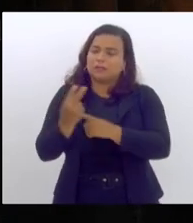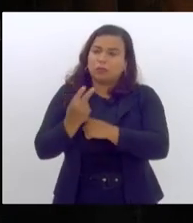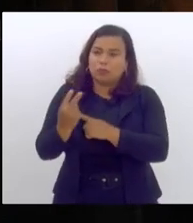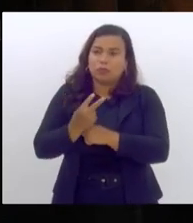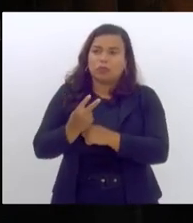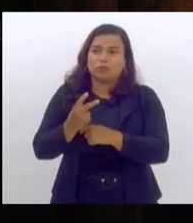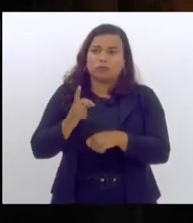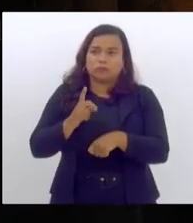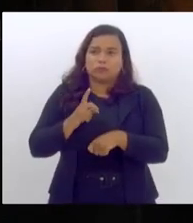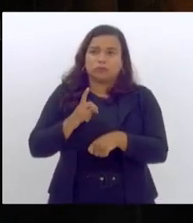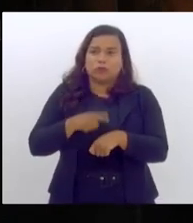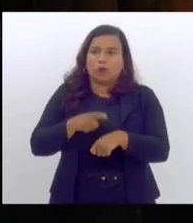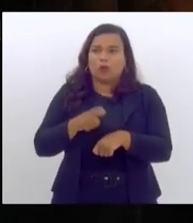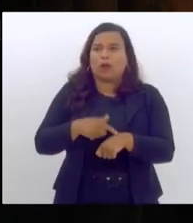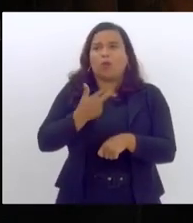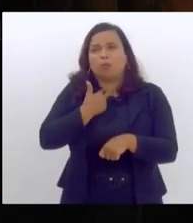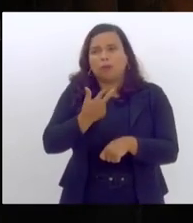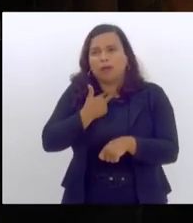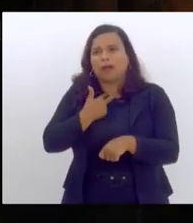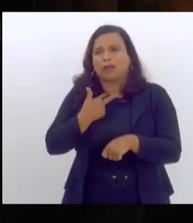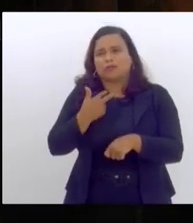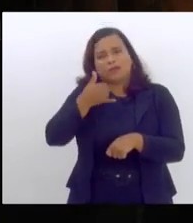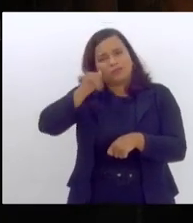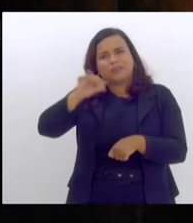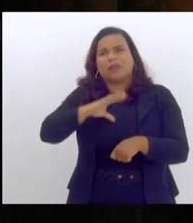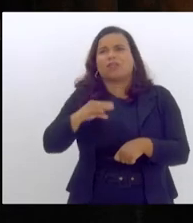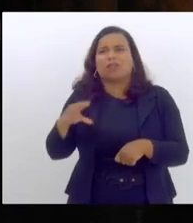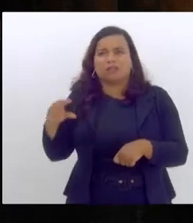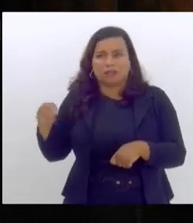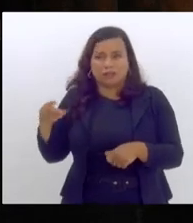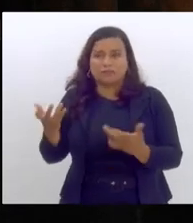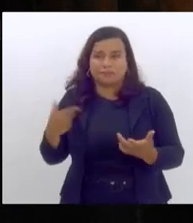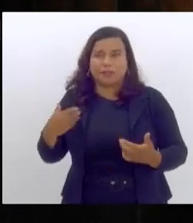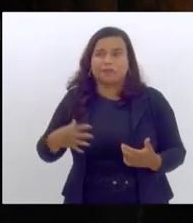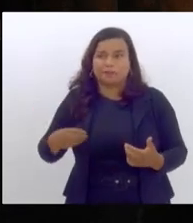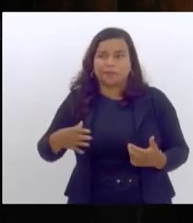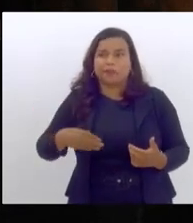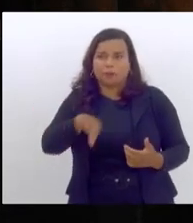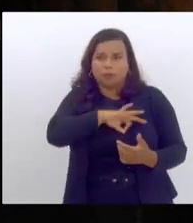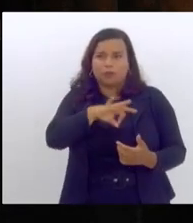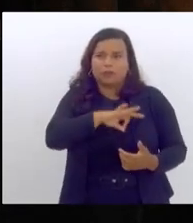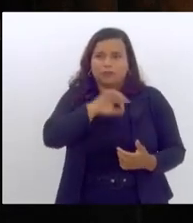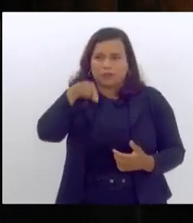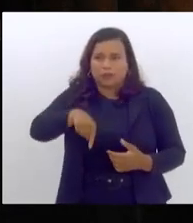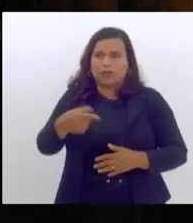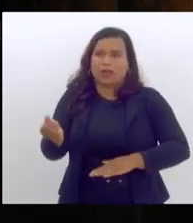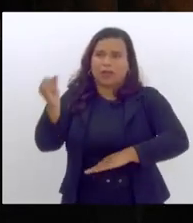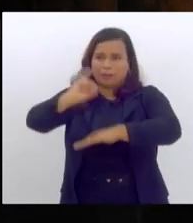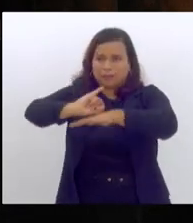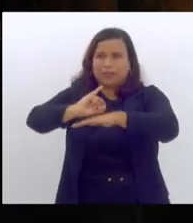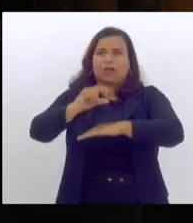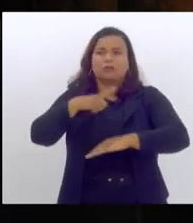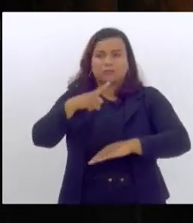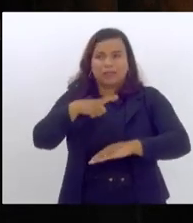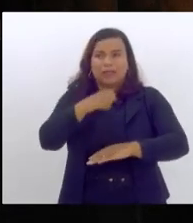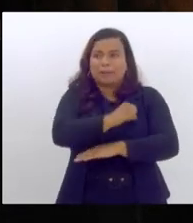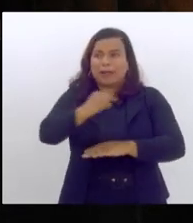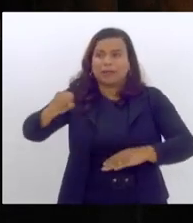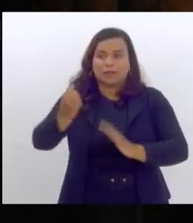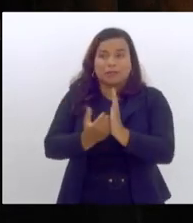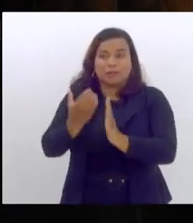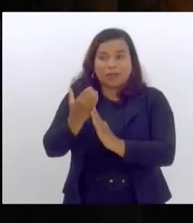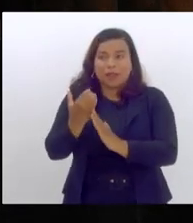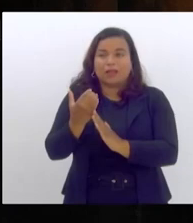seu horário mais ocupado, não ficar com o tempo ansioso, porque a gente sabe que ser filho de policial na capital, que mais é assassinado policial militar